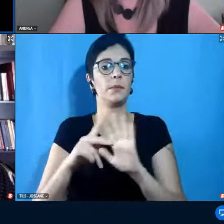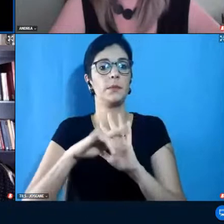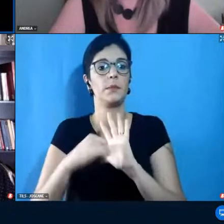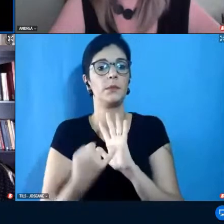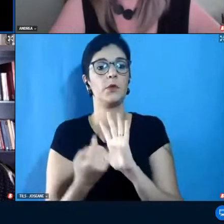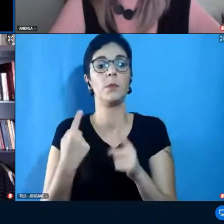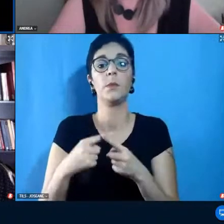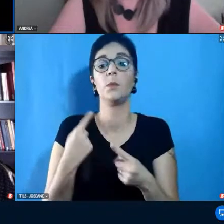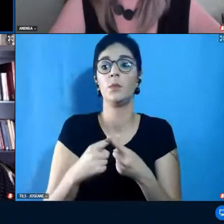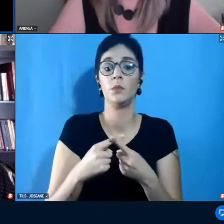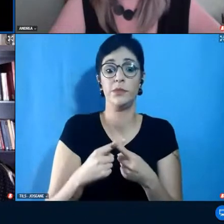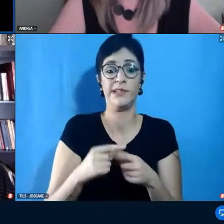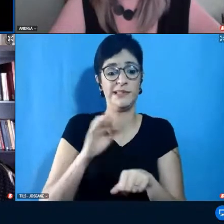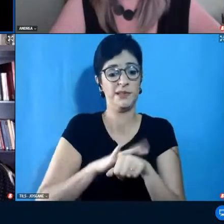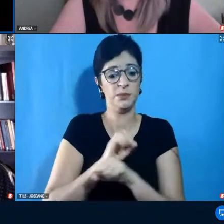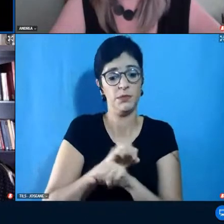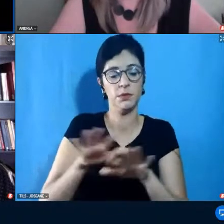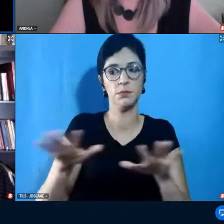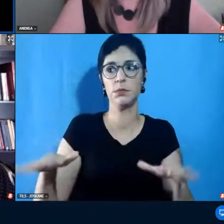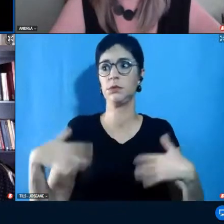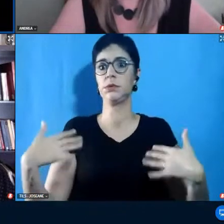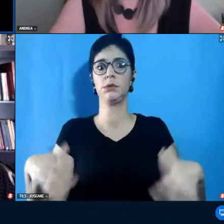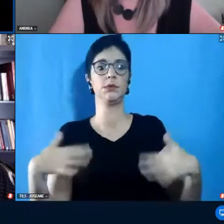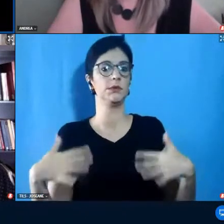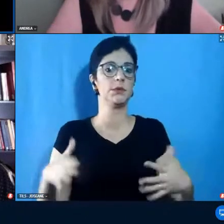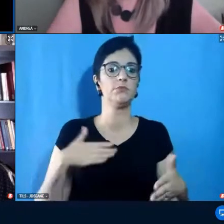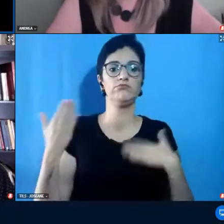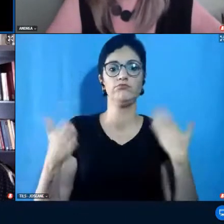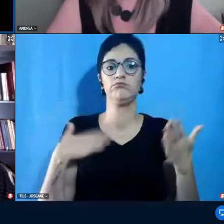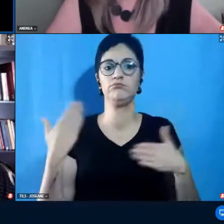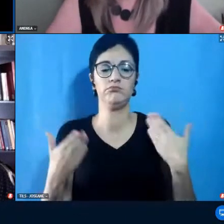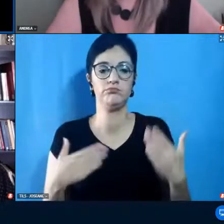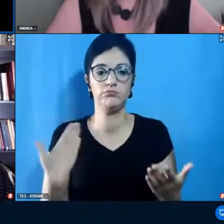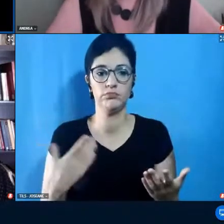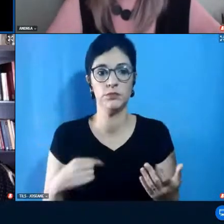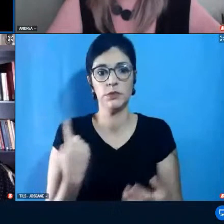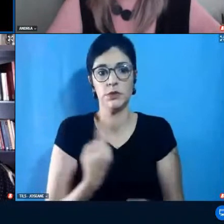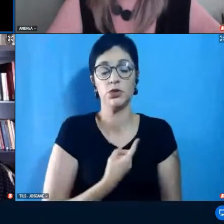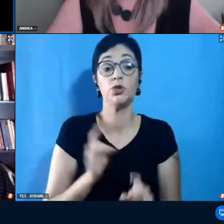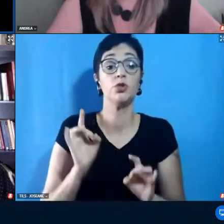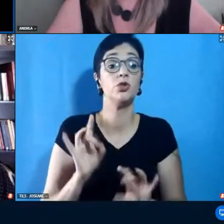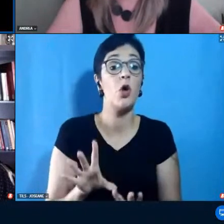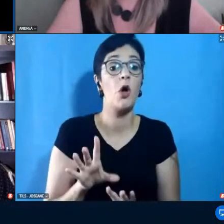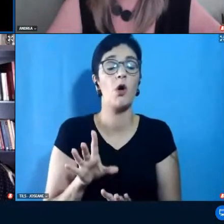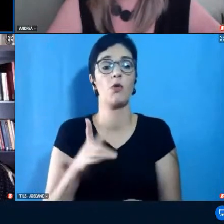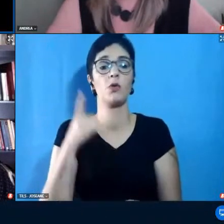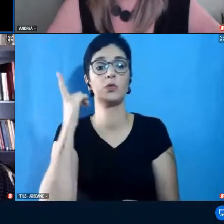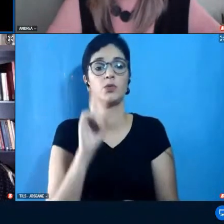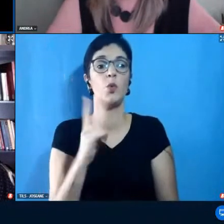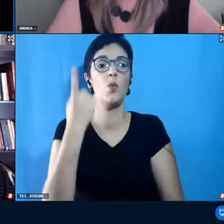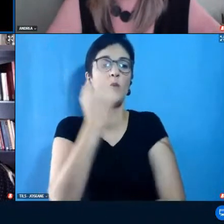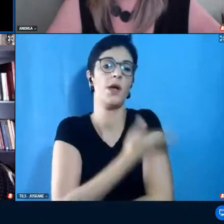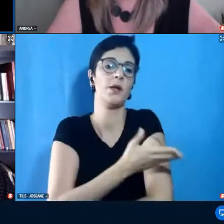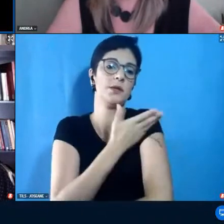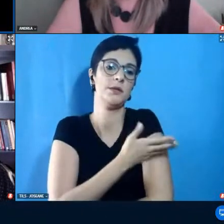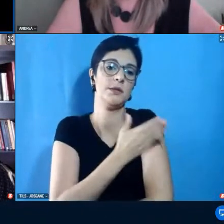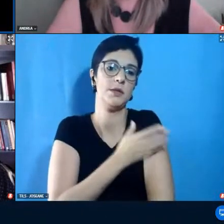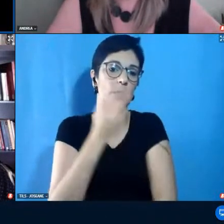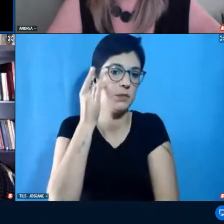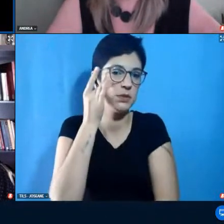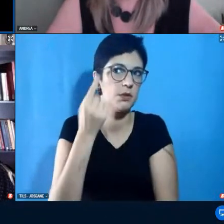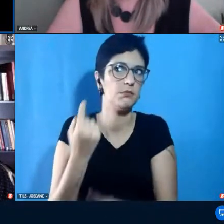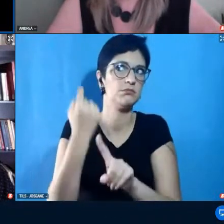o cenário da pandemia não era algo previsto e a gente conseguiu fazer apenas um ensaio presencial no